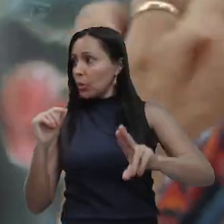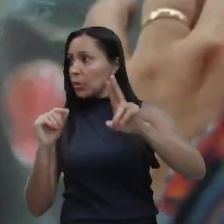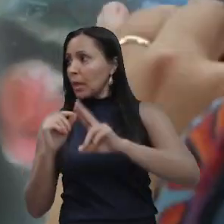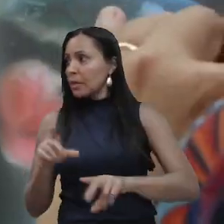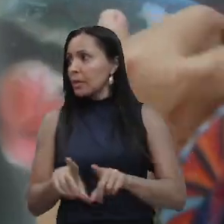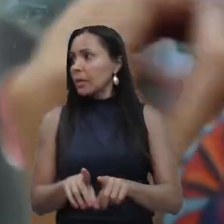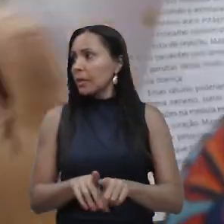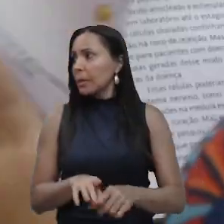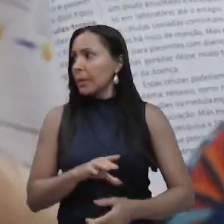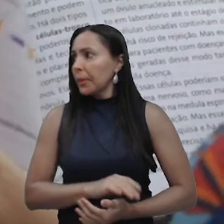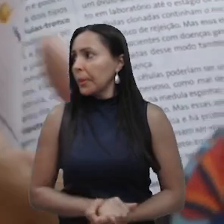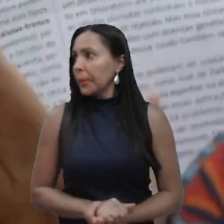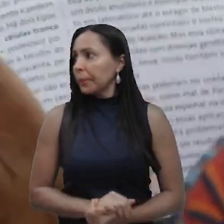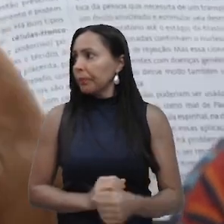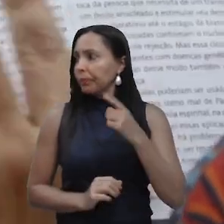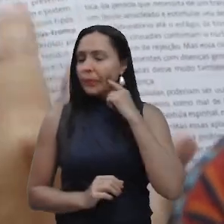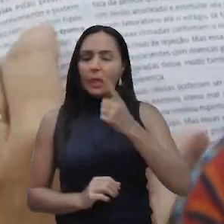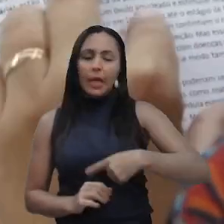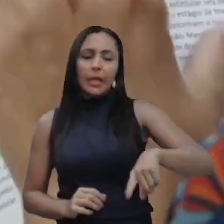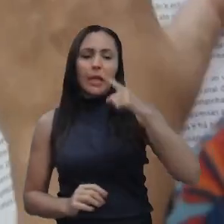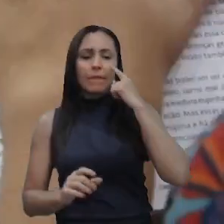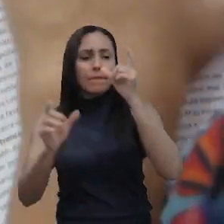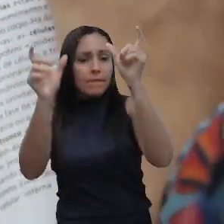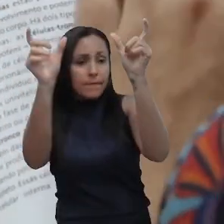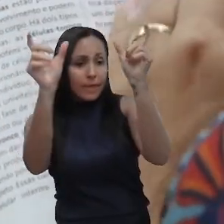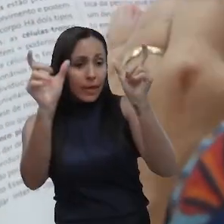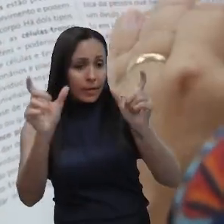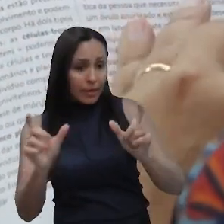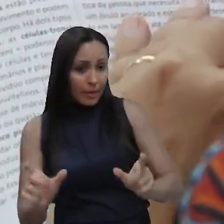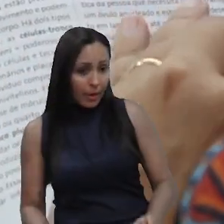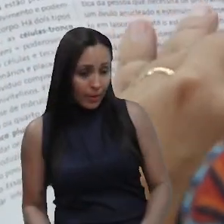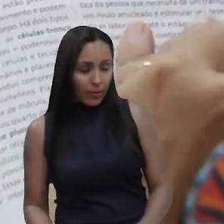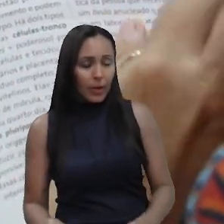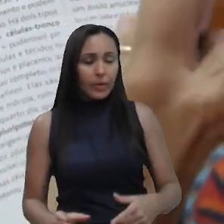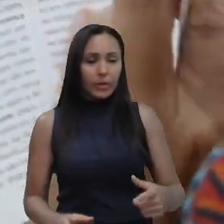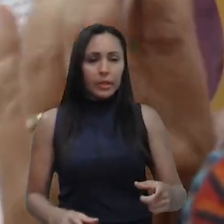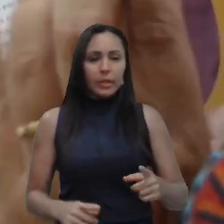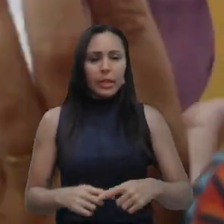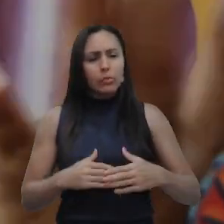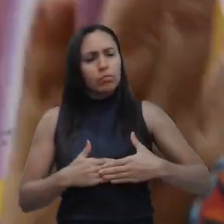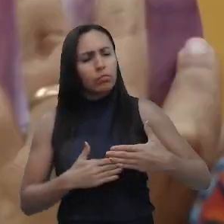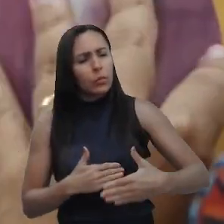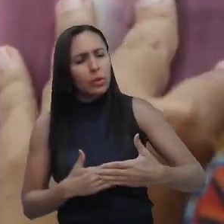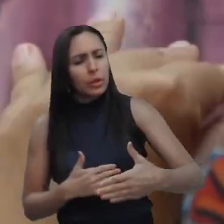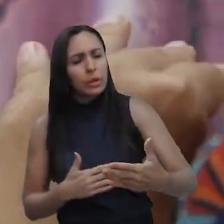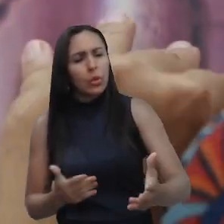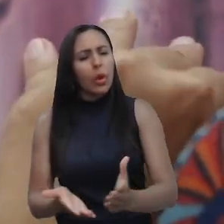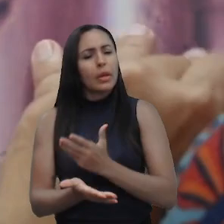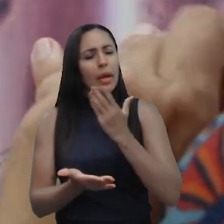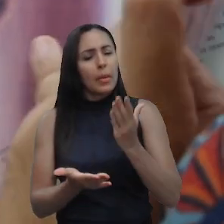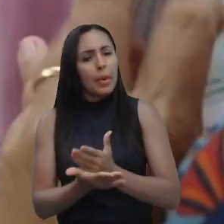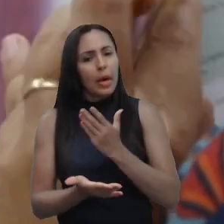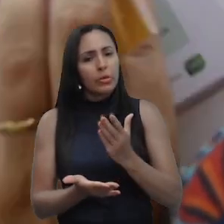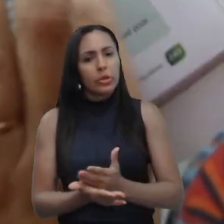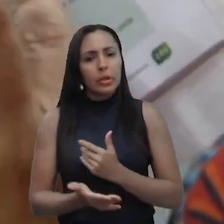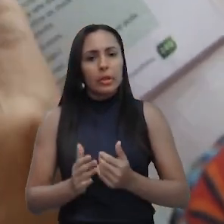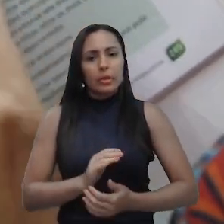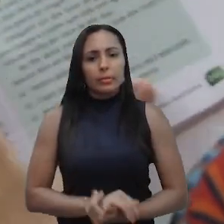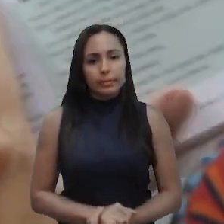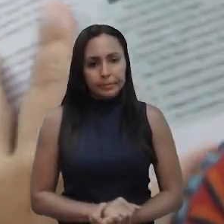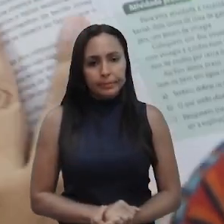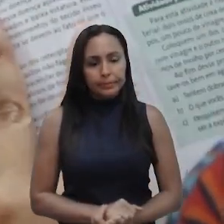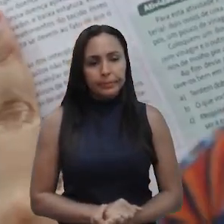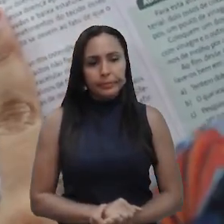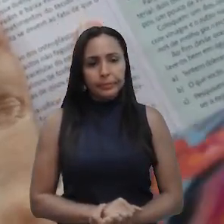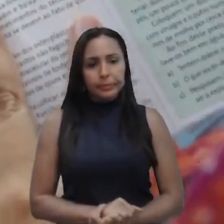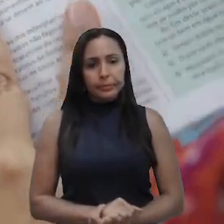aqui, a linha vertical aparecendo. Então, a gente tem durante todas as páginas uma linha vertical aparecendo. Esse